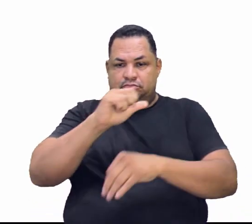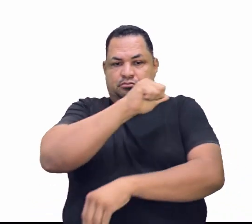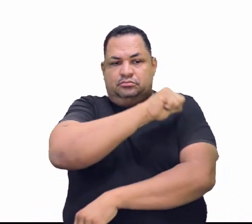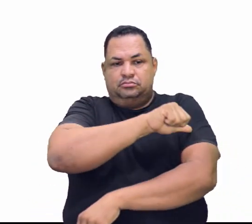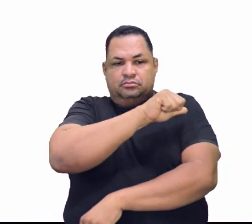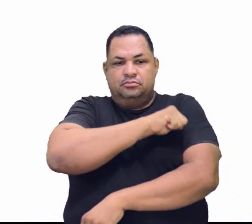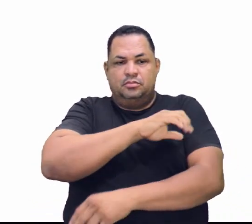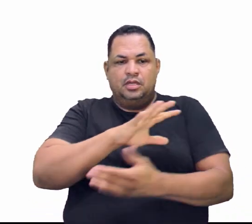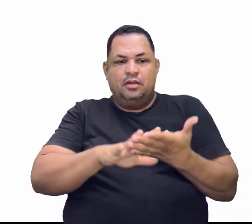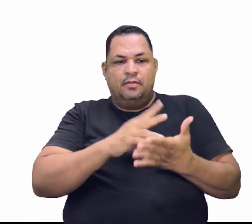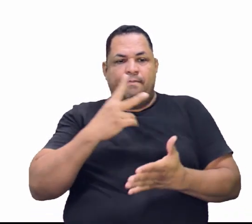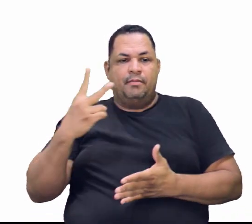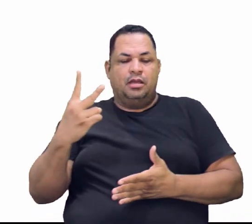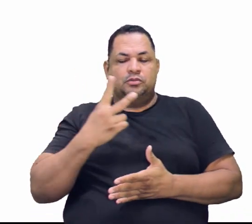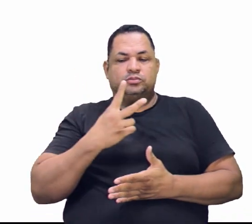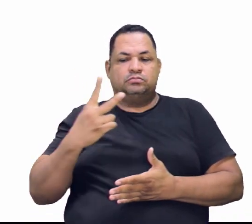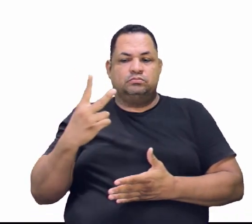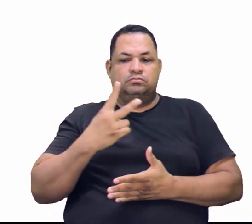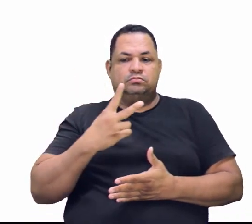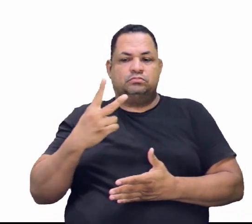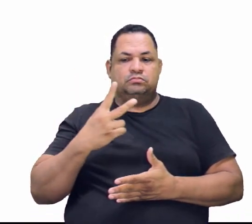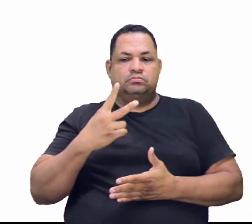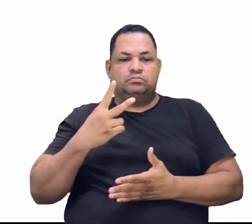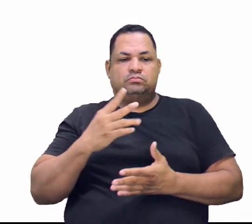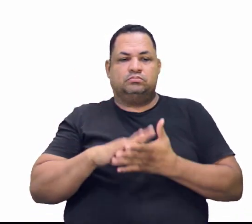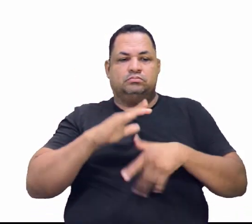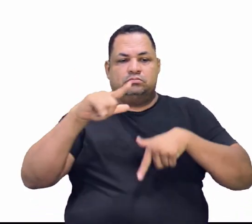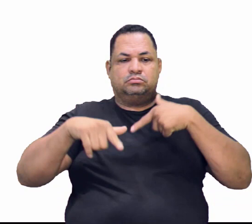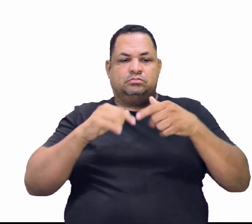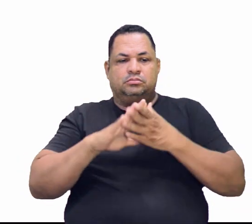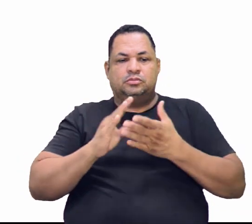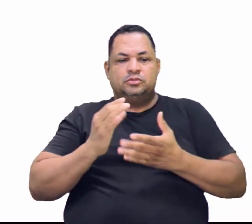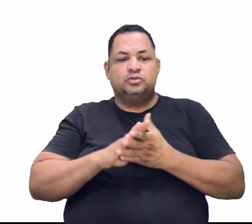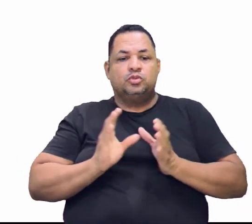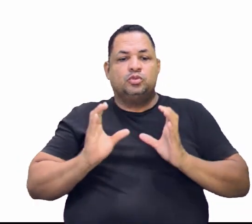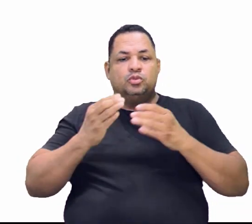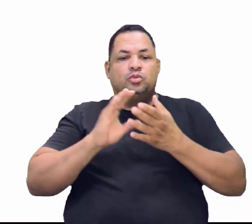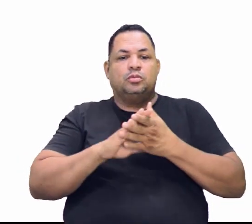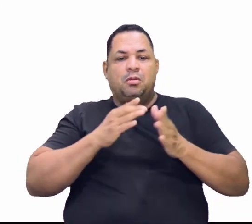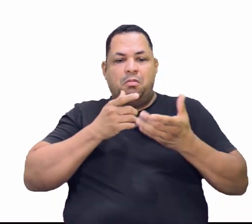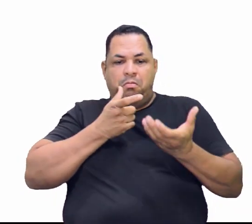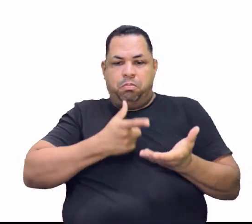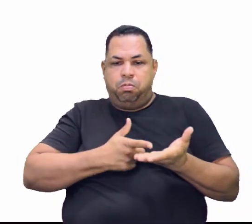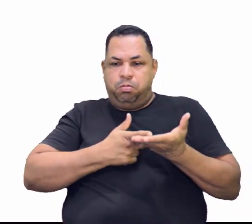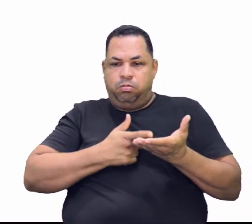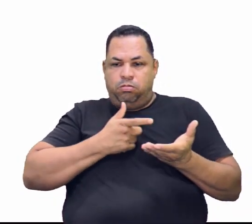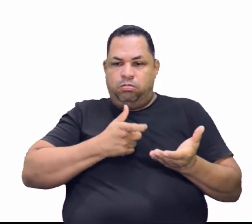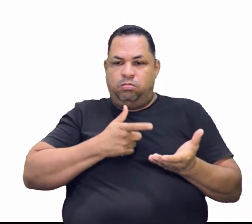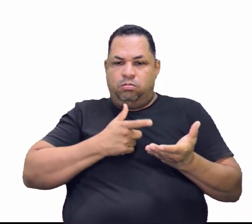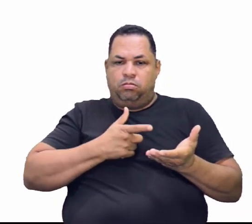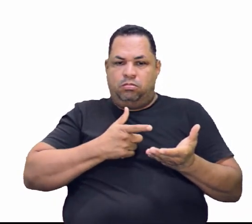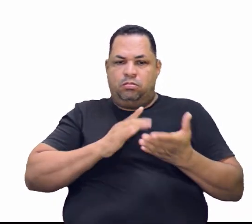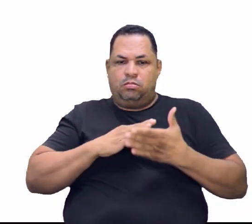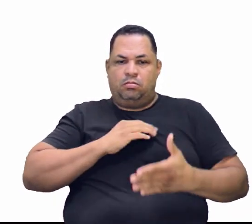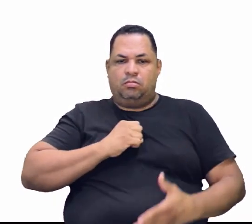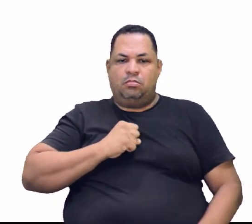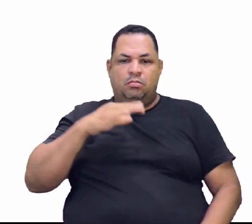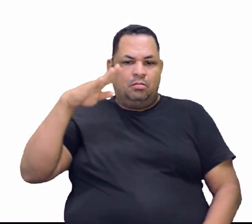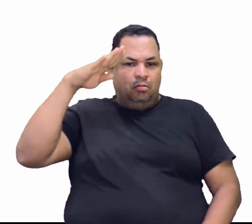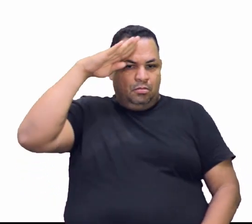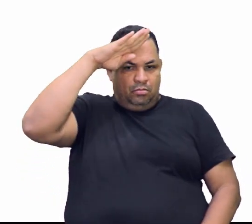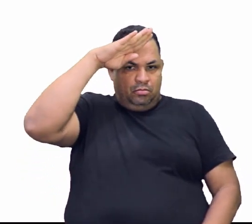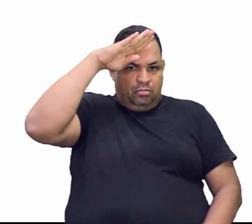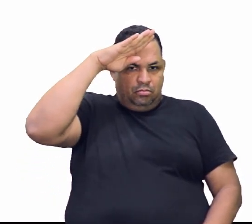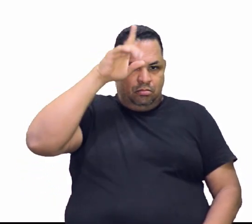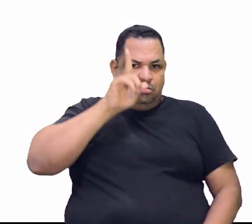Janeiro, lá ele vai servir o 2º Regimento de Infantaria. Olha só, o cara já veio